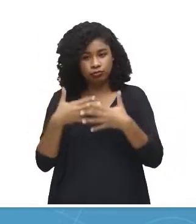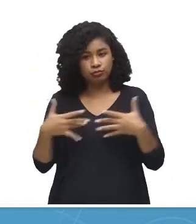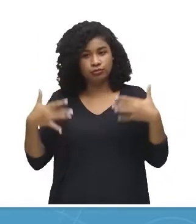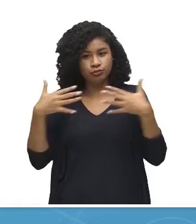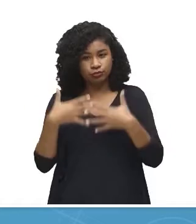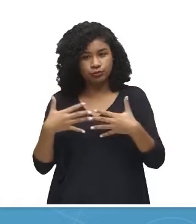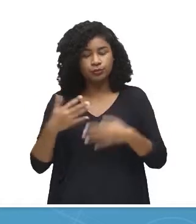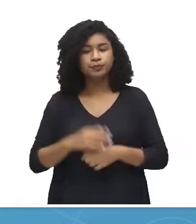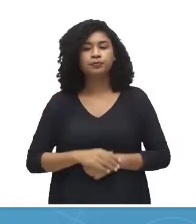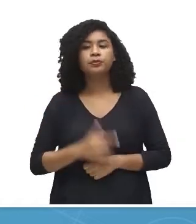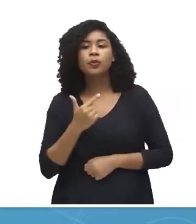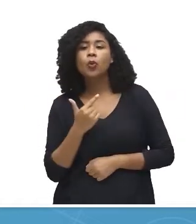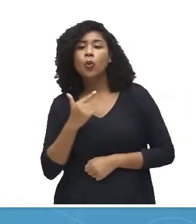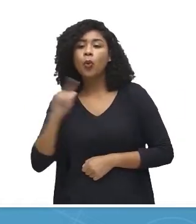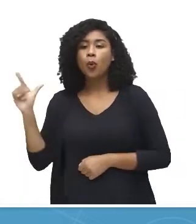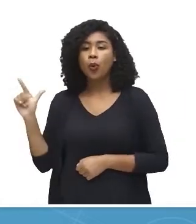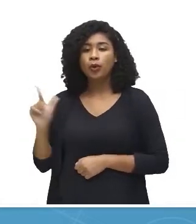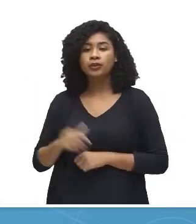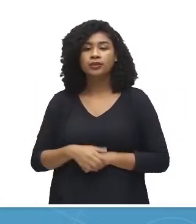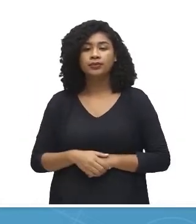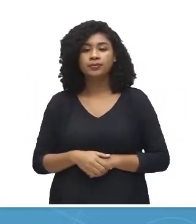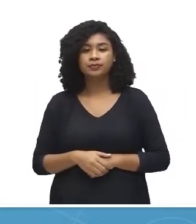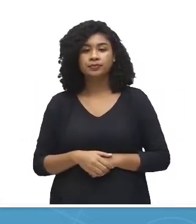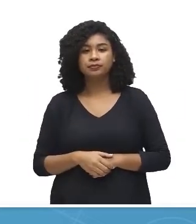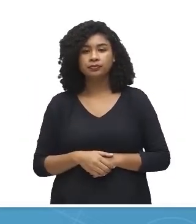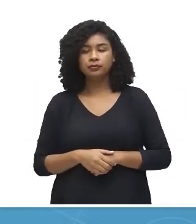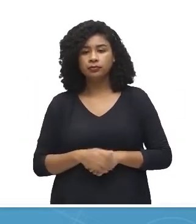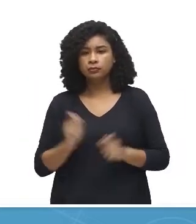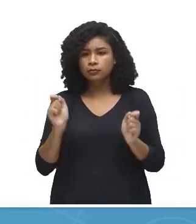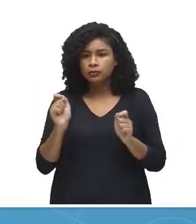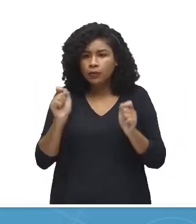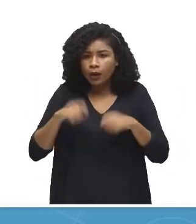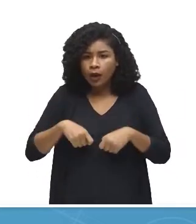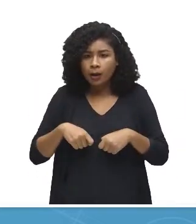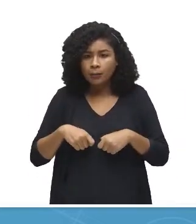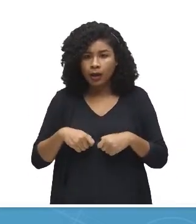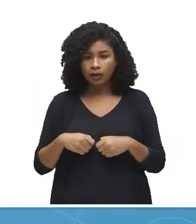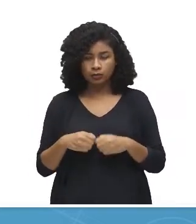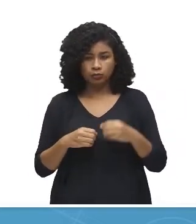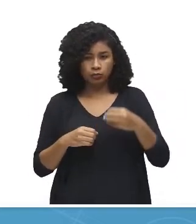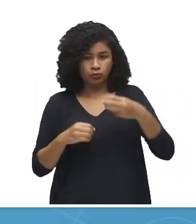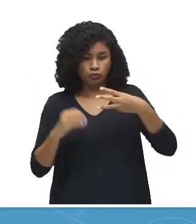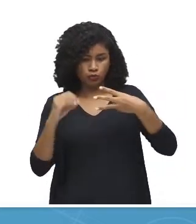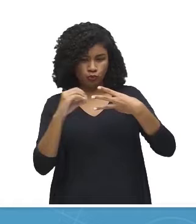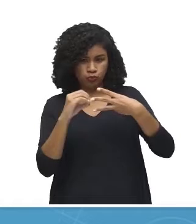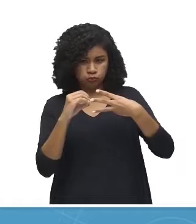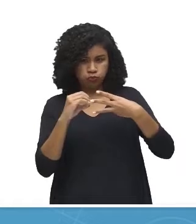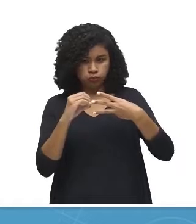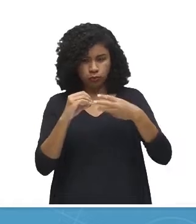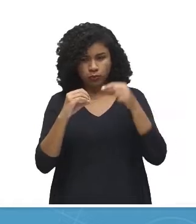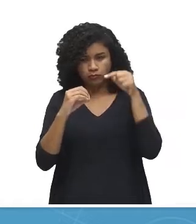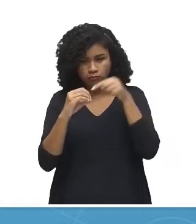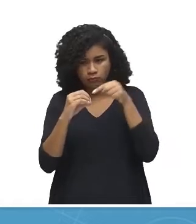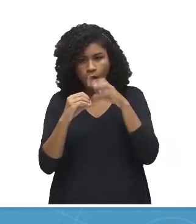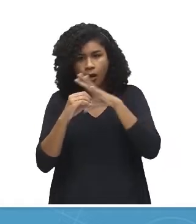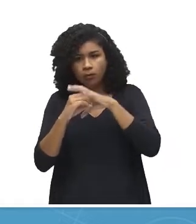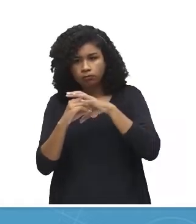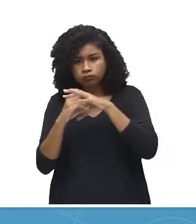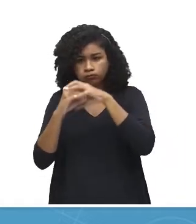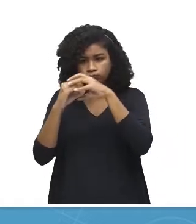Outras que a gente vai observar vai ser a alta capacidade de renovação, ou seja, ela vai fazer uma mitose, vai ser a